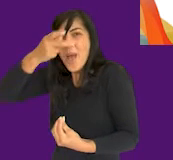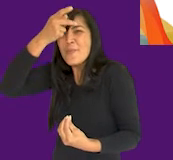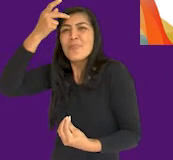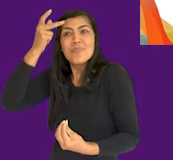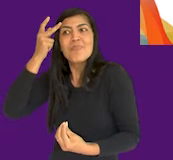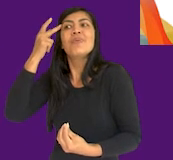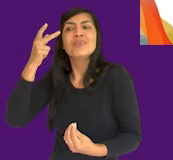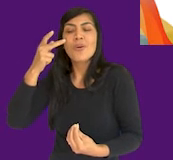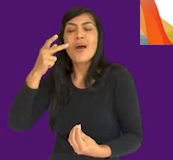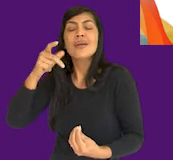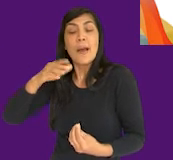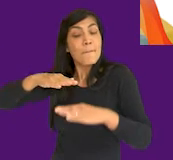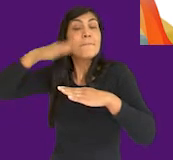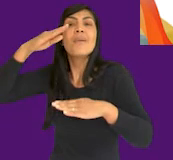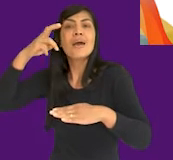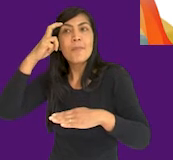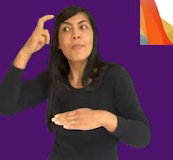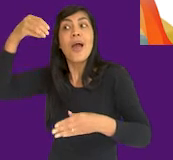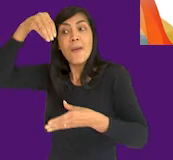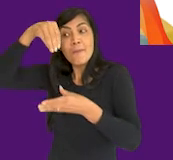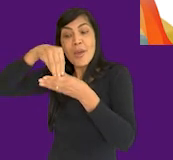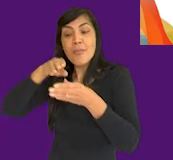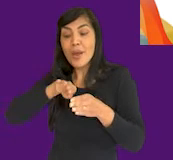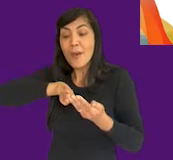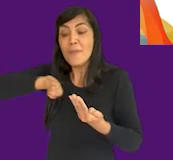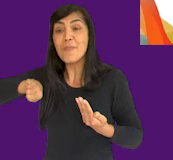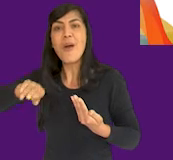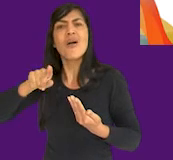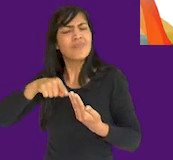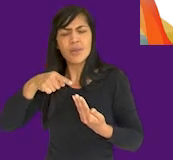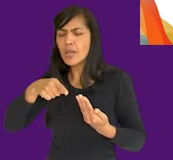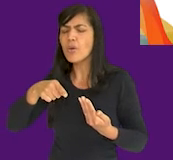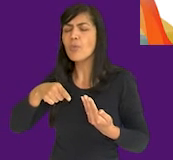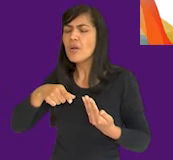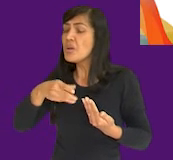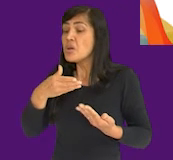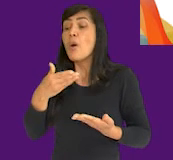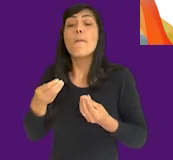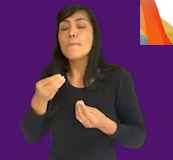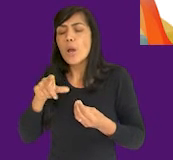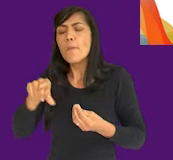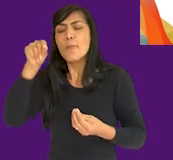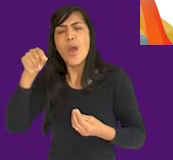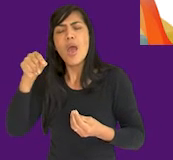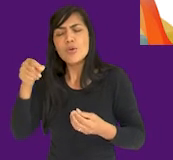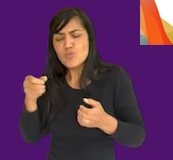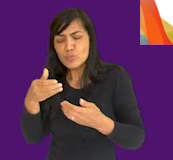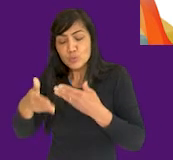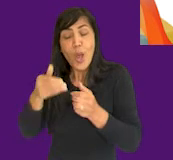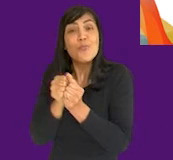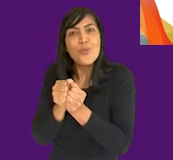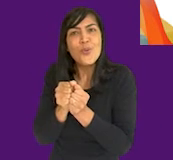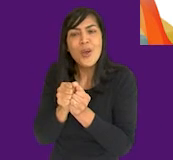tem com certeza pessoas mais inteligentes que me fora da sua organização né tem motivo para não trabalhar sem colaboração